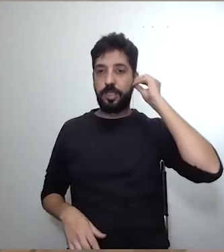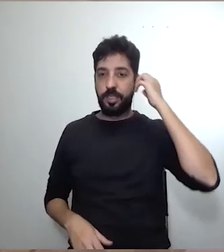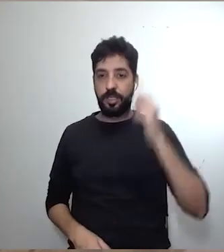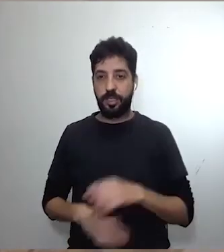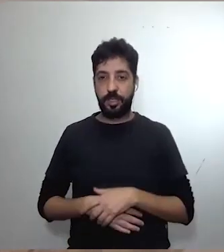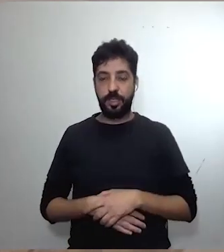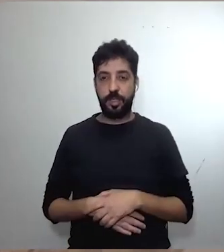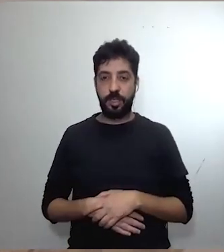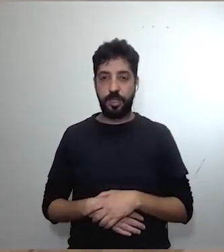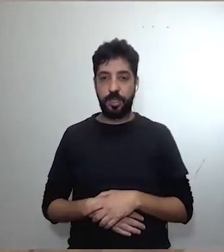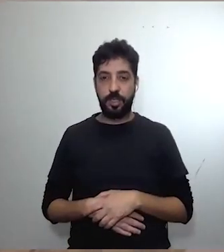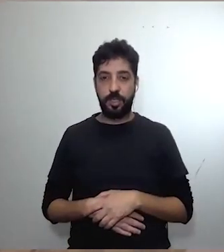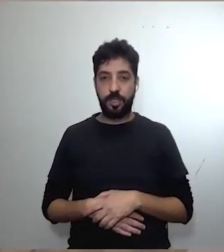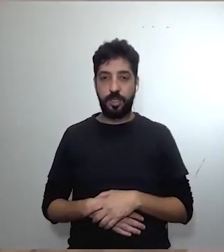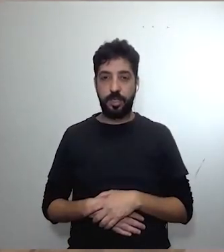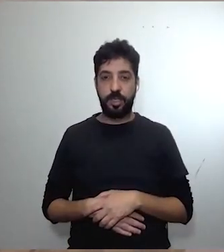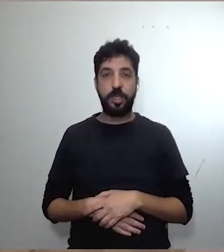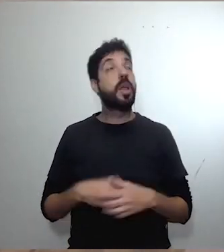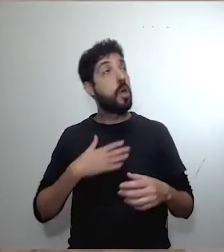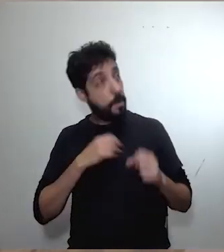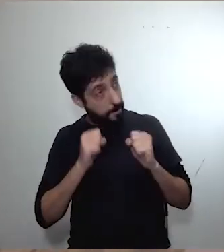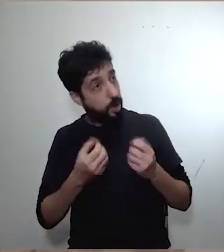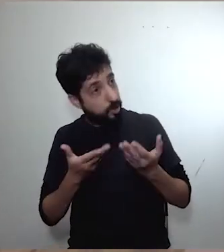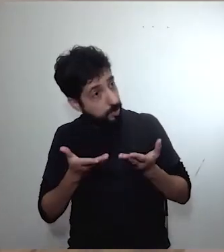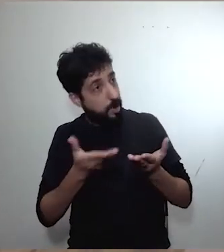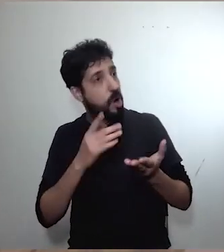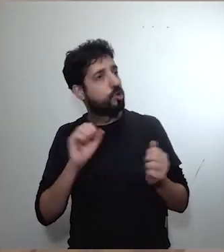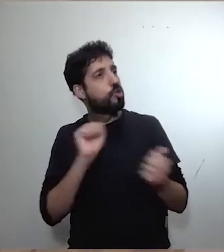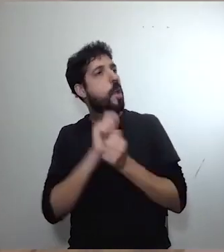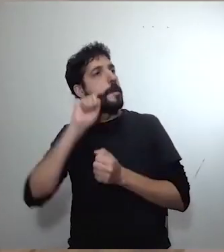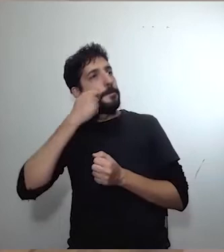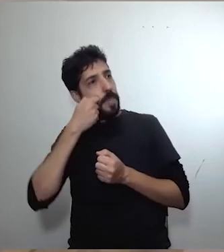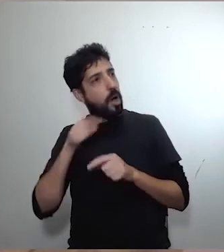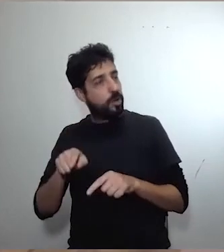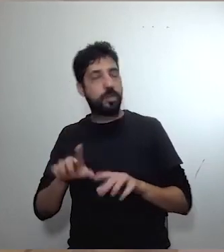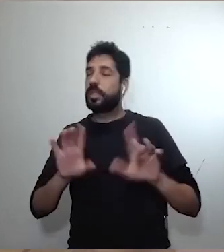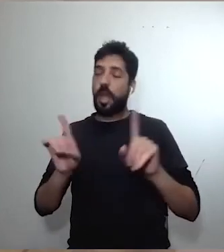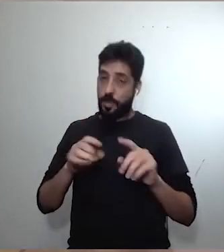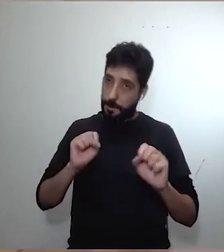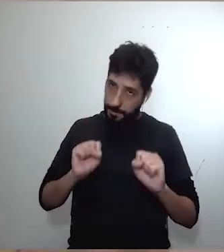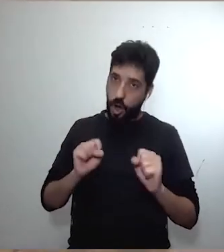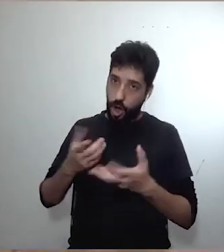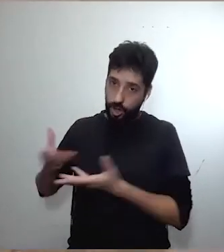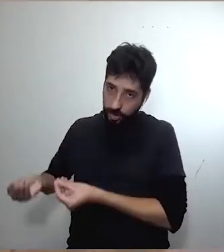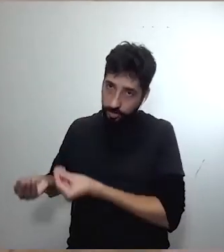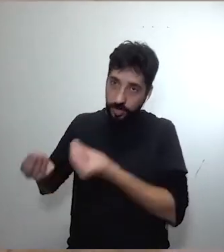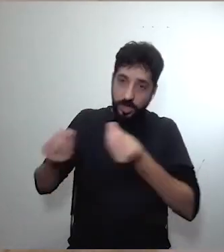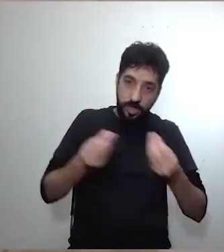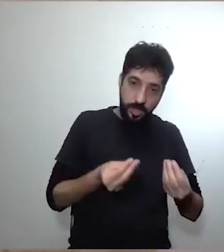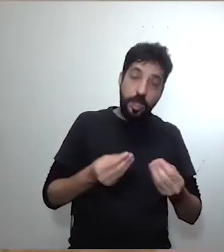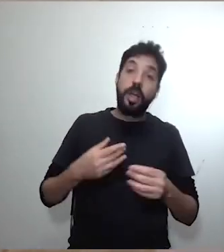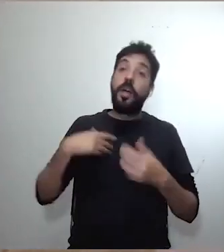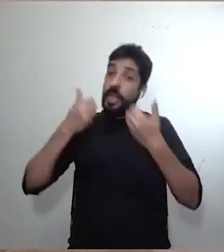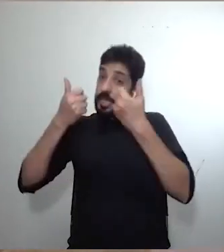colocar com os panos que você coloca, só assim. Ah, não, mas você pode levar a forma. Vamos explicar pro